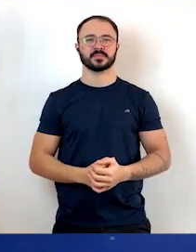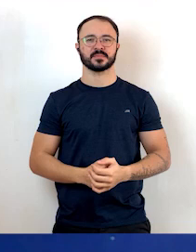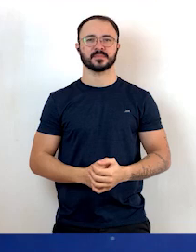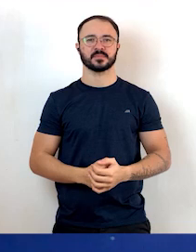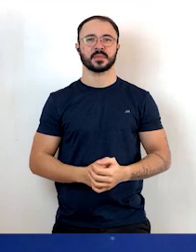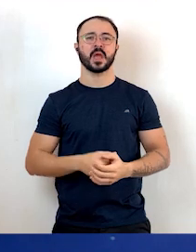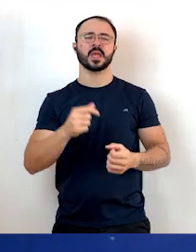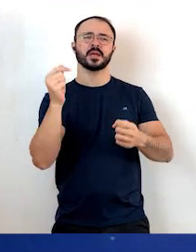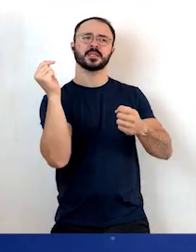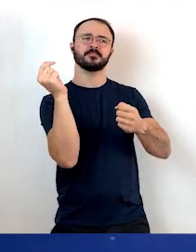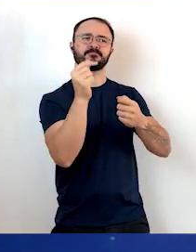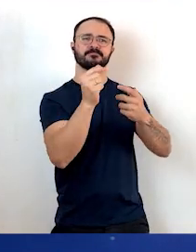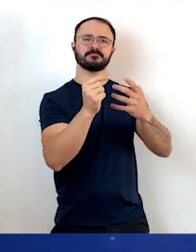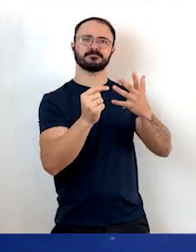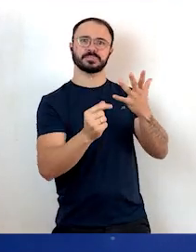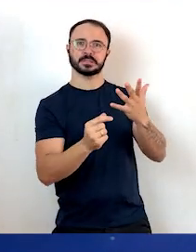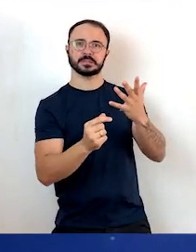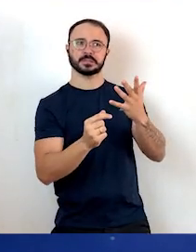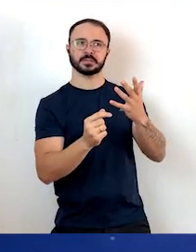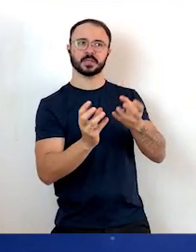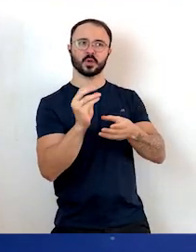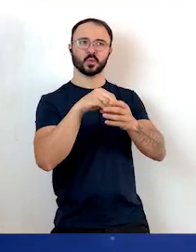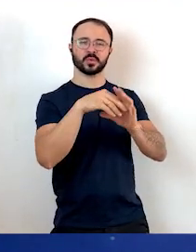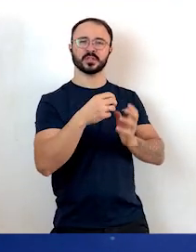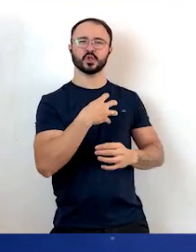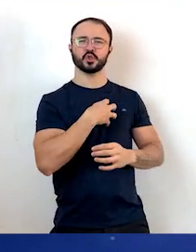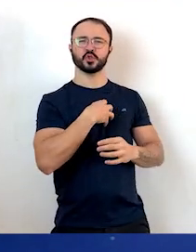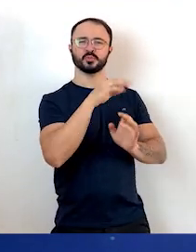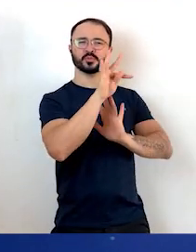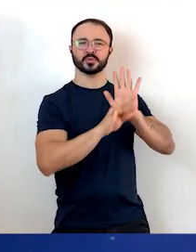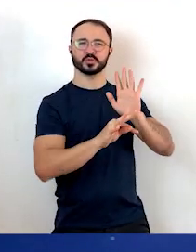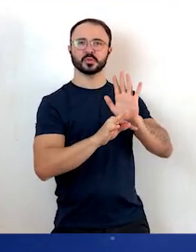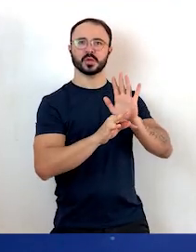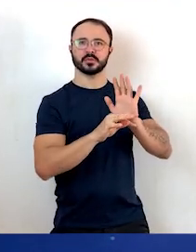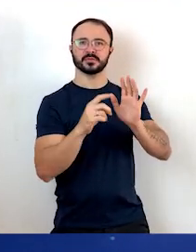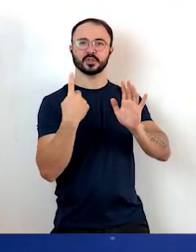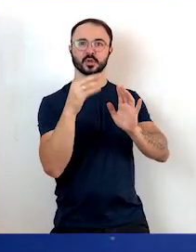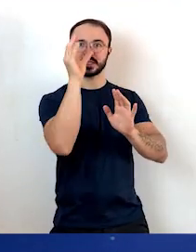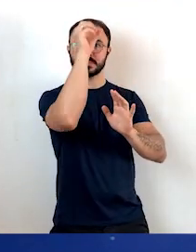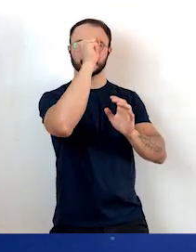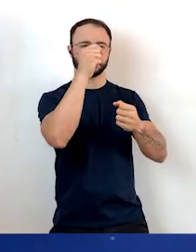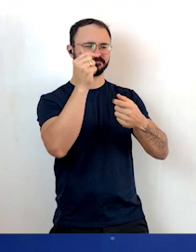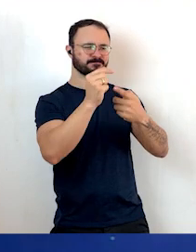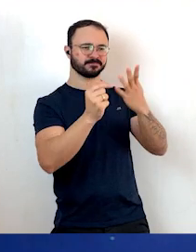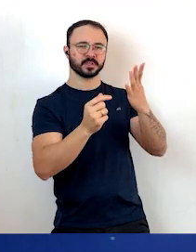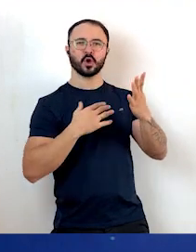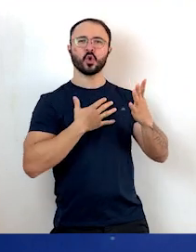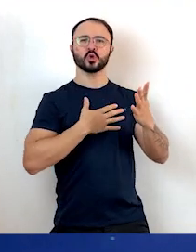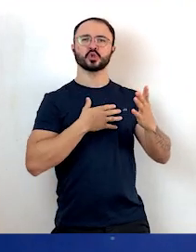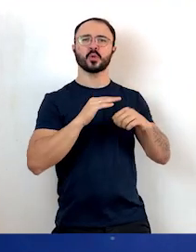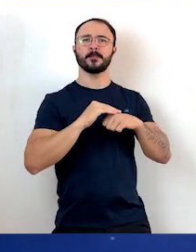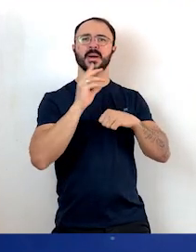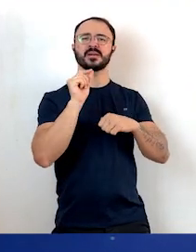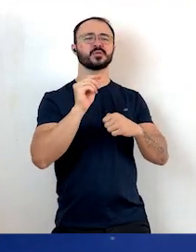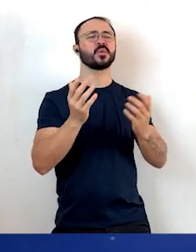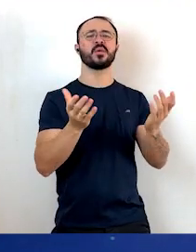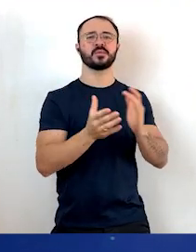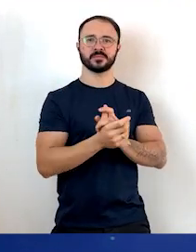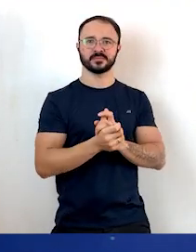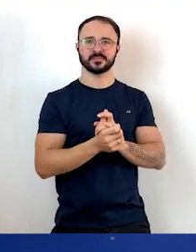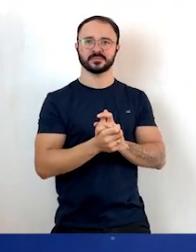e desse gêneros textuais que nós acabamos de aprender Qual é o seu preferido